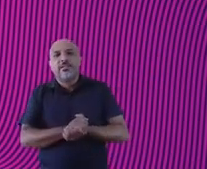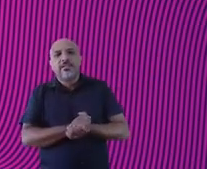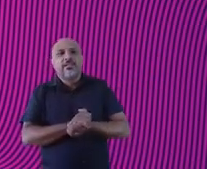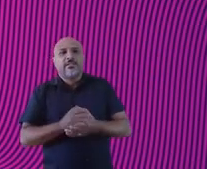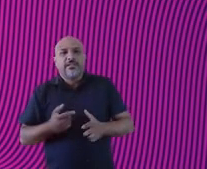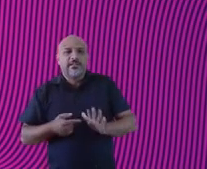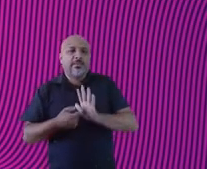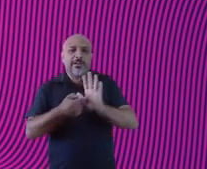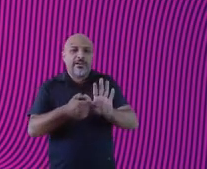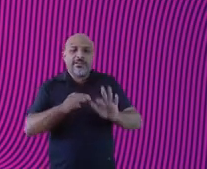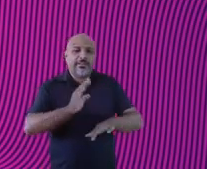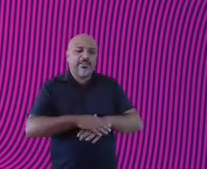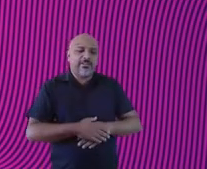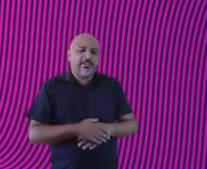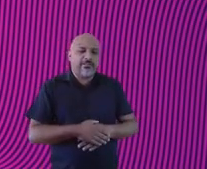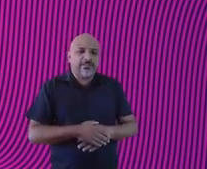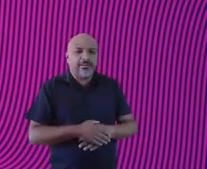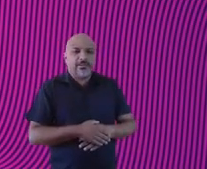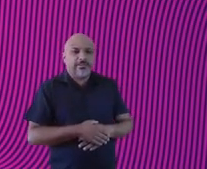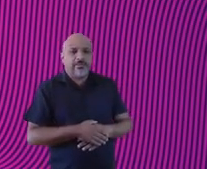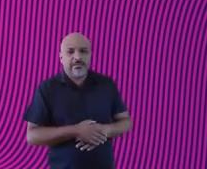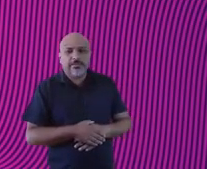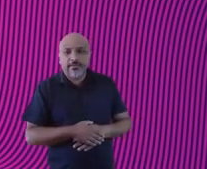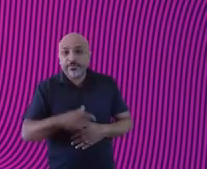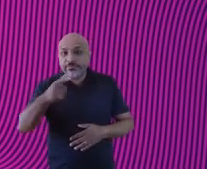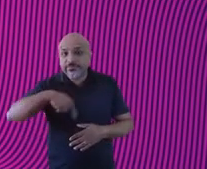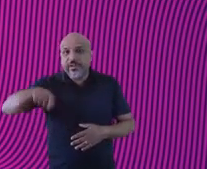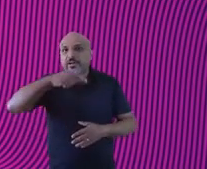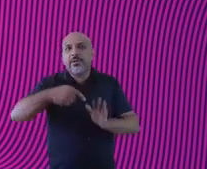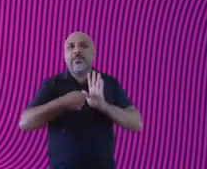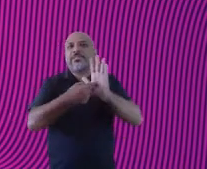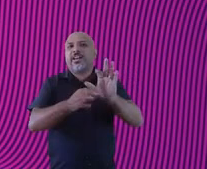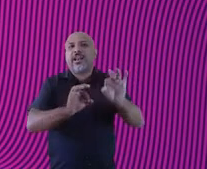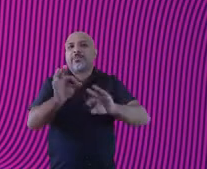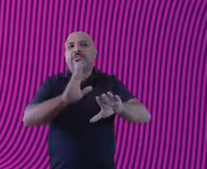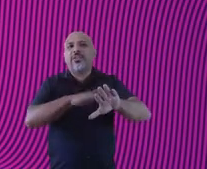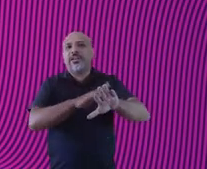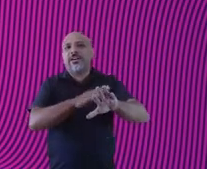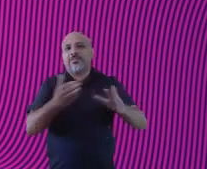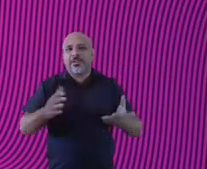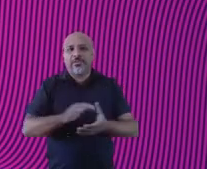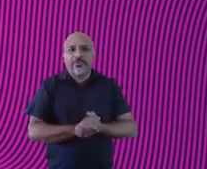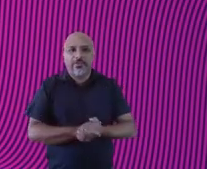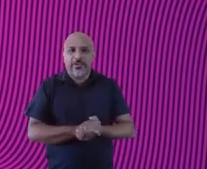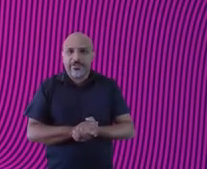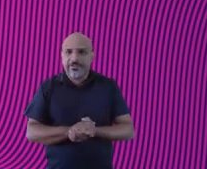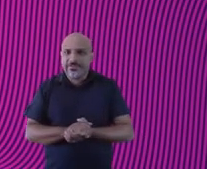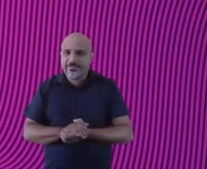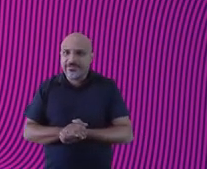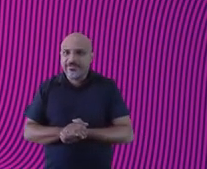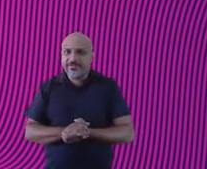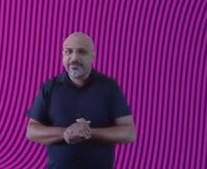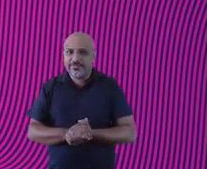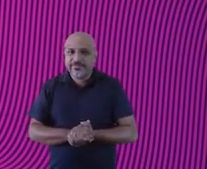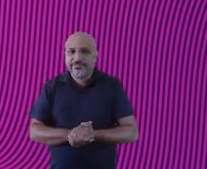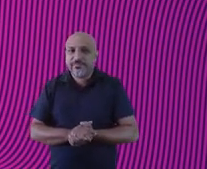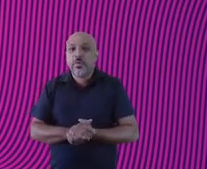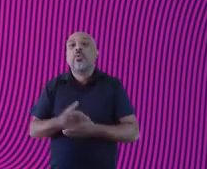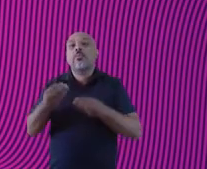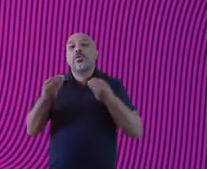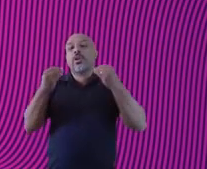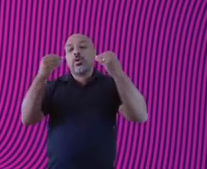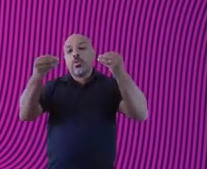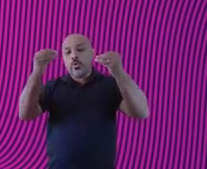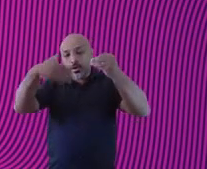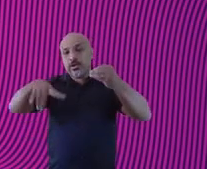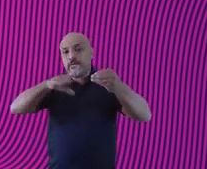quanto tempo a gente faria de manutenção com lenalidomida. Na apresentação do Ângelo, ele tinha colocado que tem um